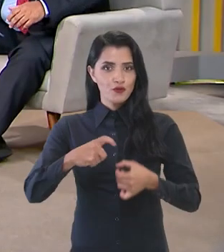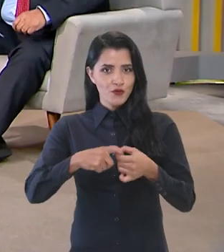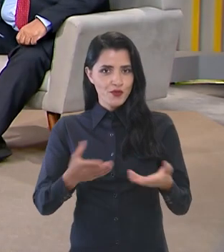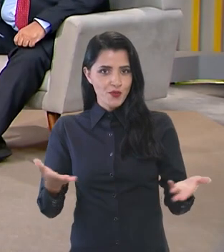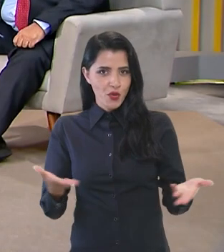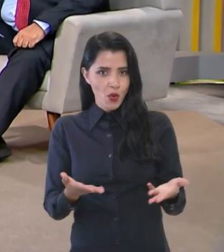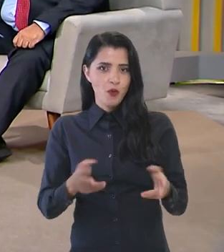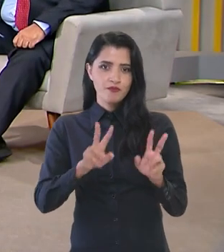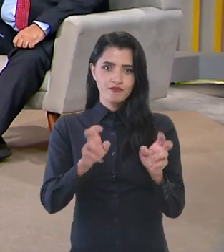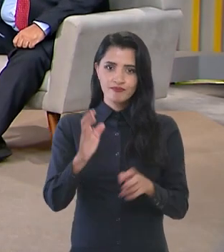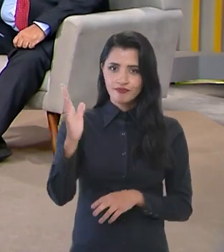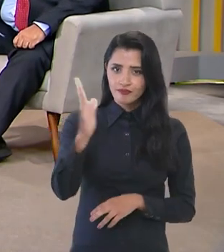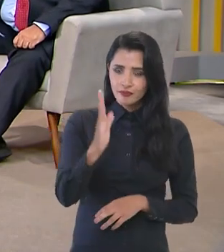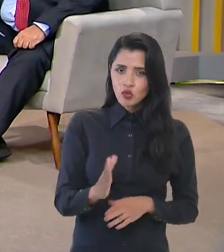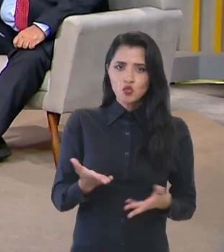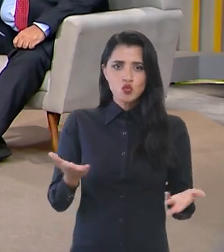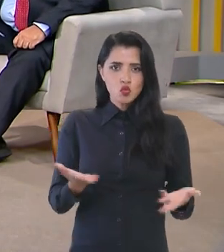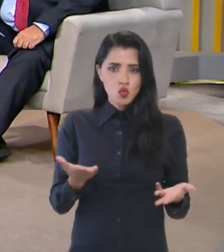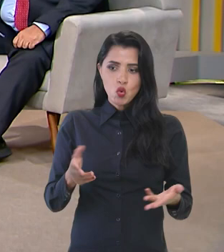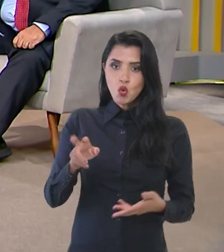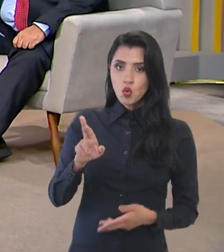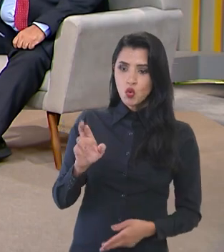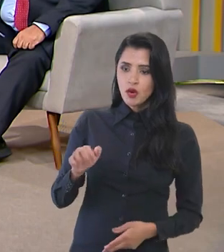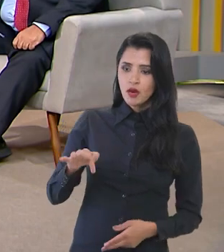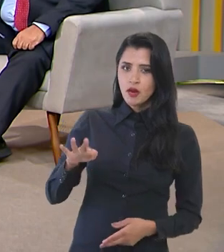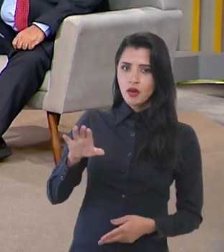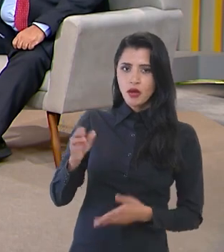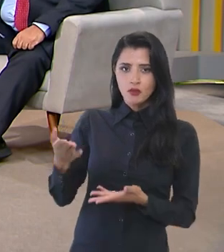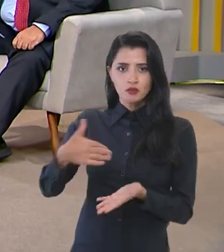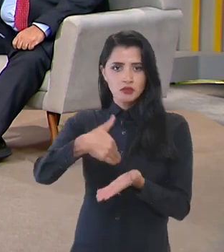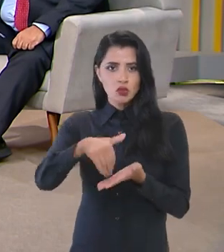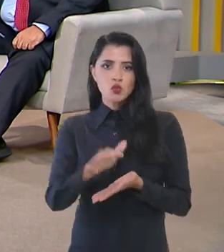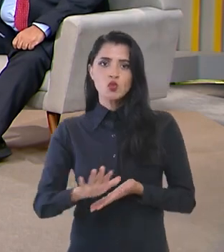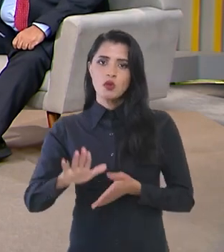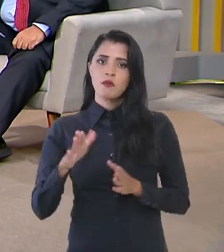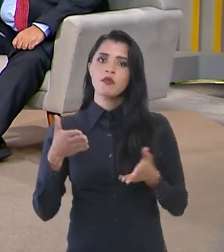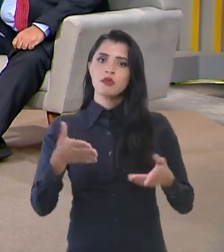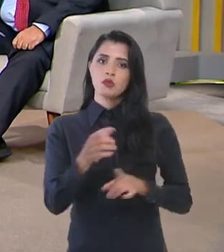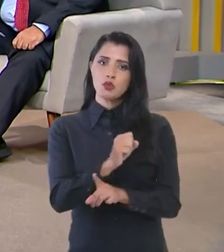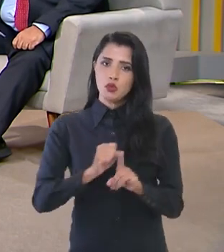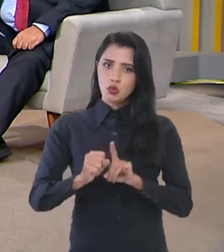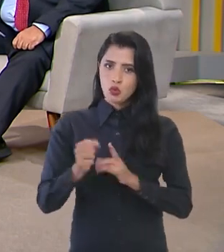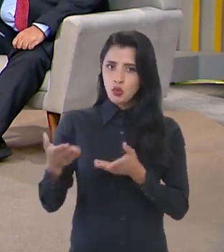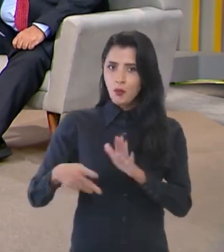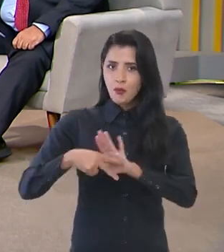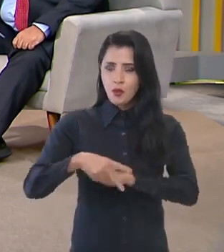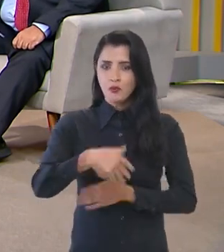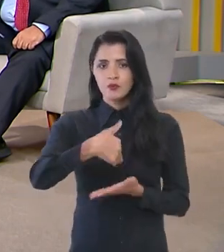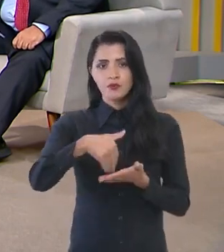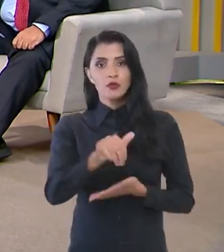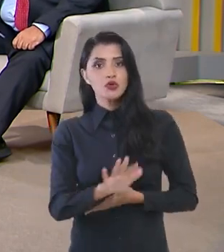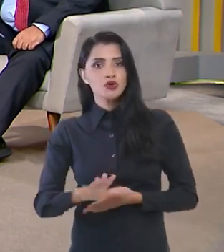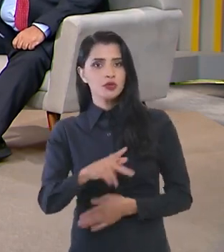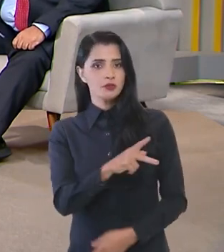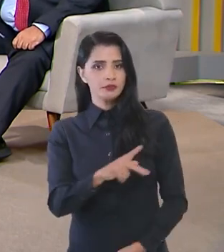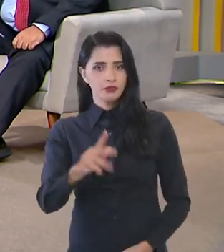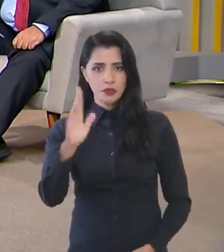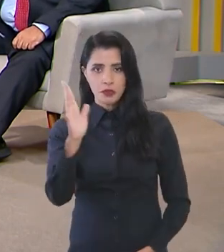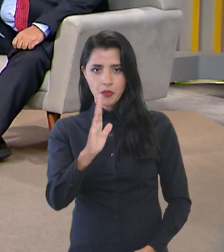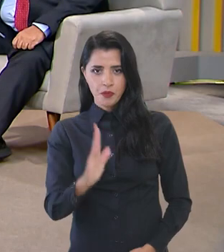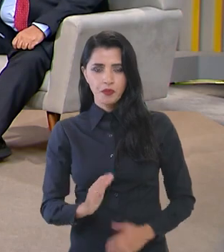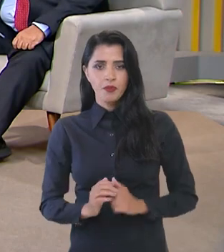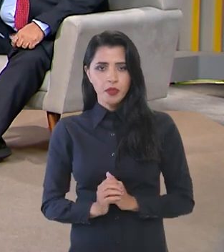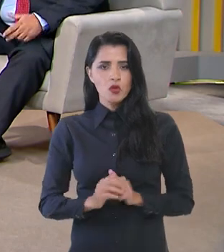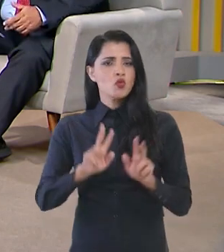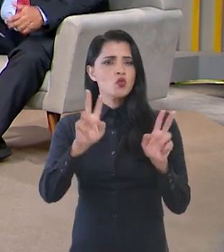Já estamos de volta com o Brasil em Pauta, hoje com o Renato Simões, secretário nacional de participação social da Secretaria-Geral da